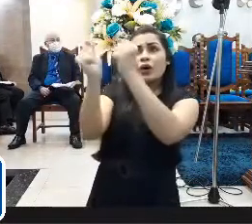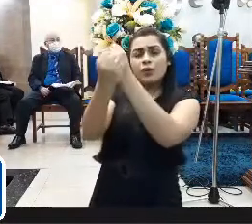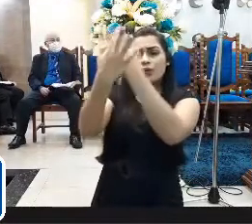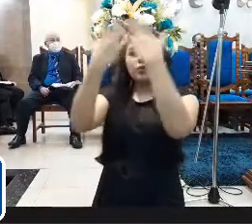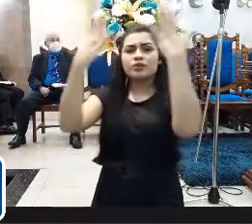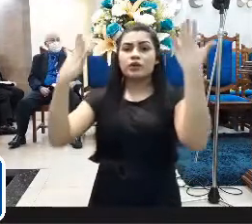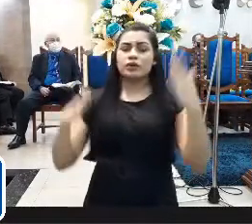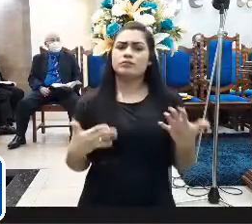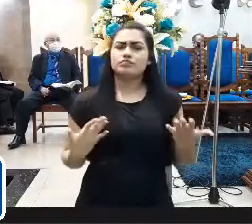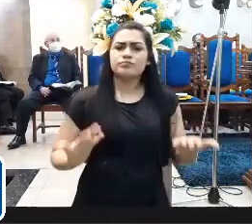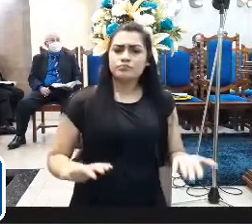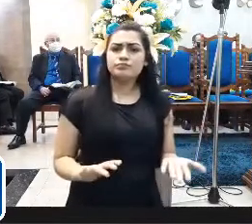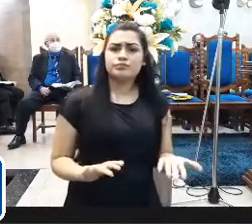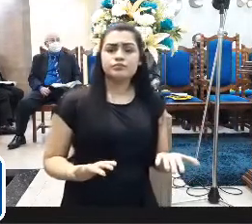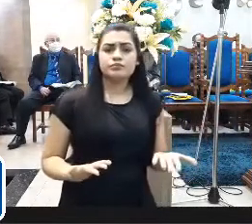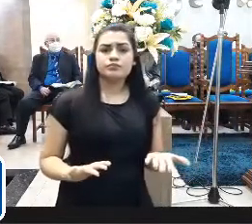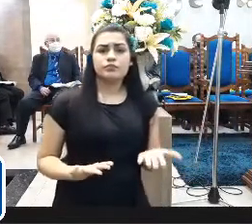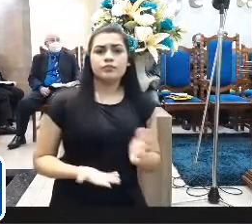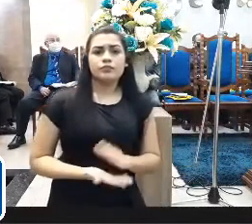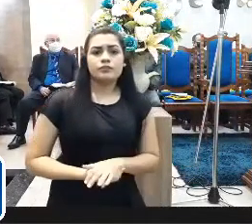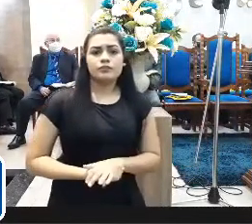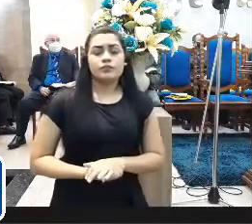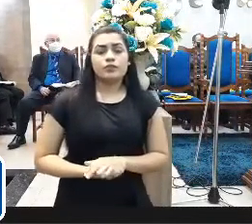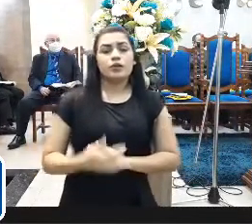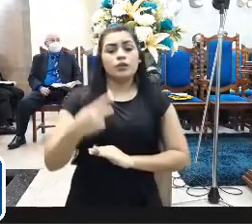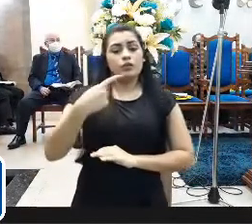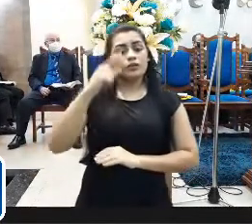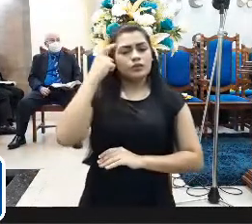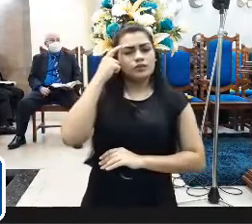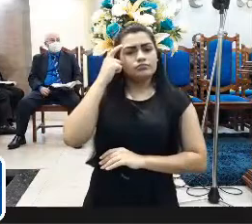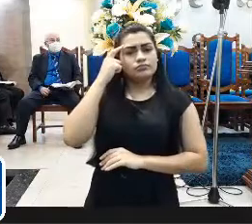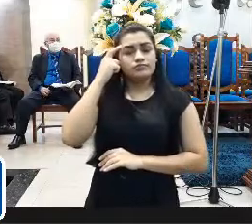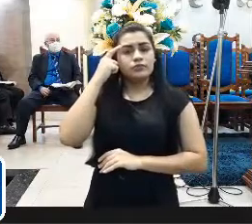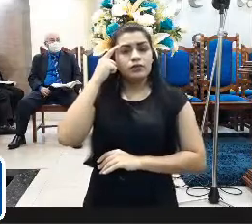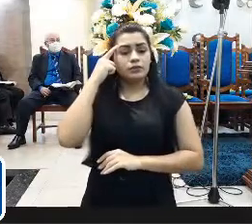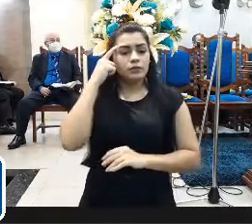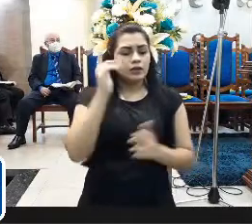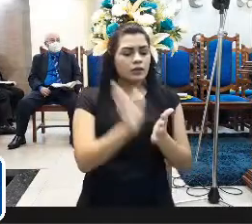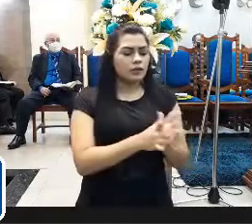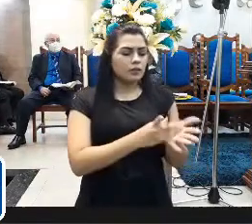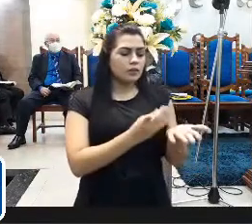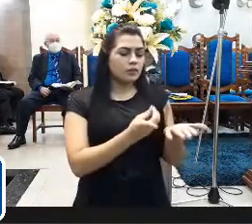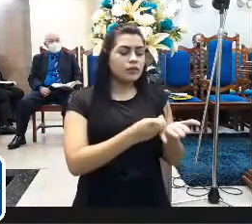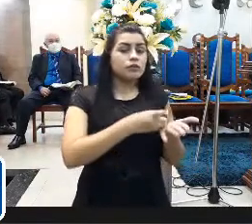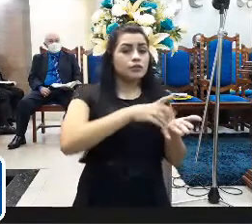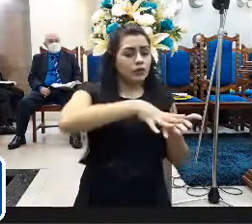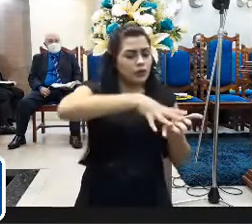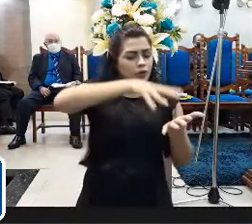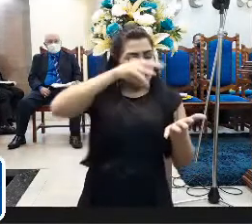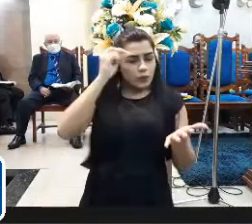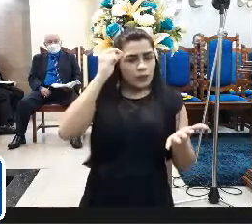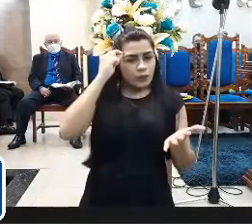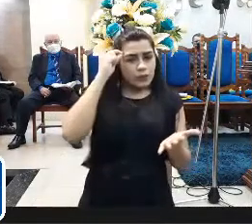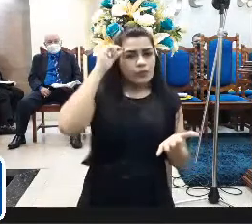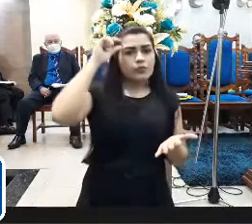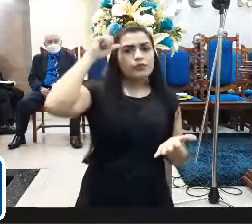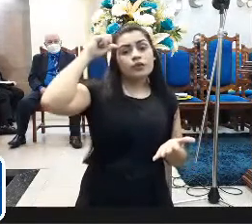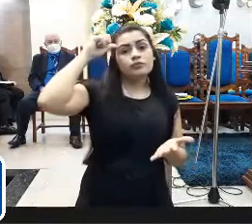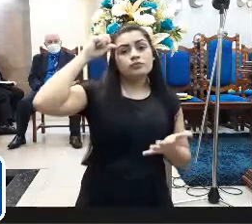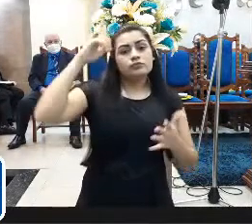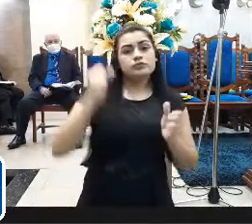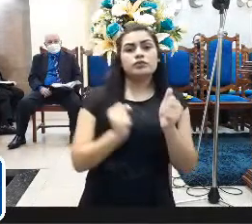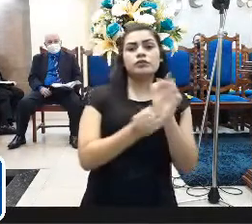Então cinja o seu entendimento com a palavra do Senhor, louvado seja o nome de Jesus